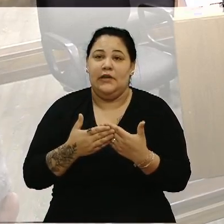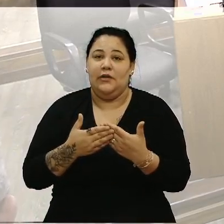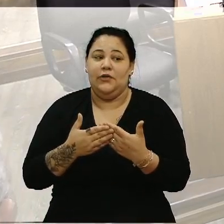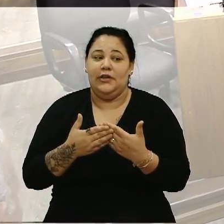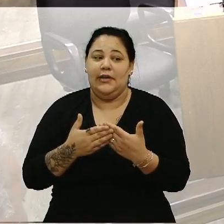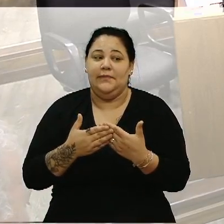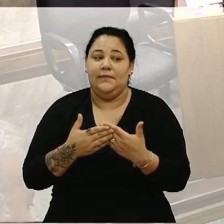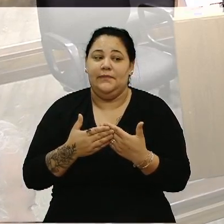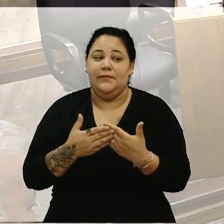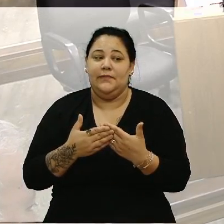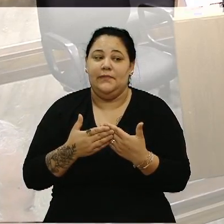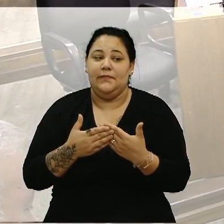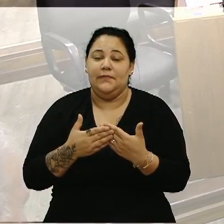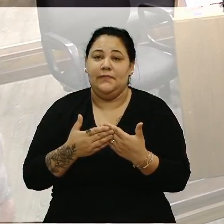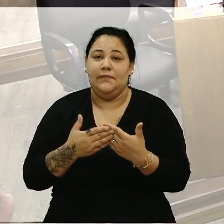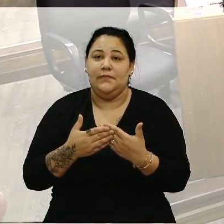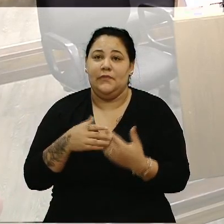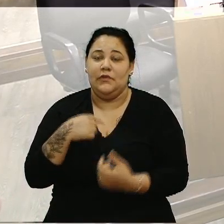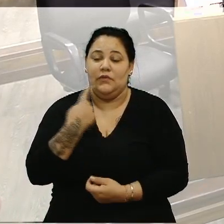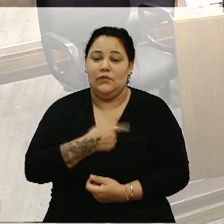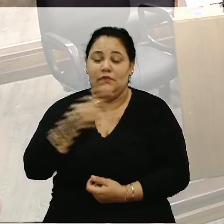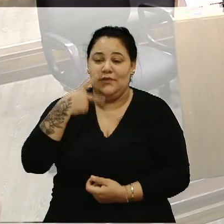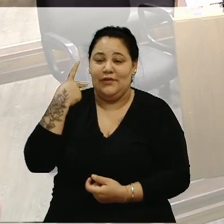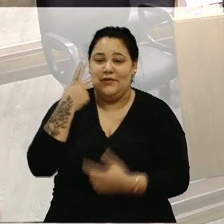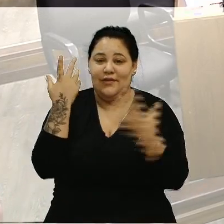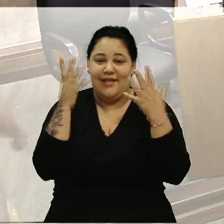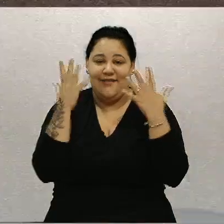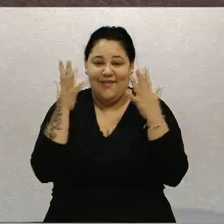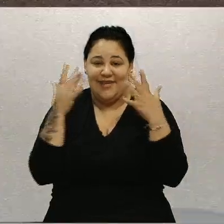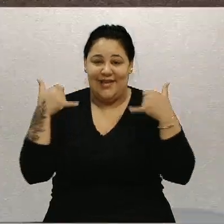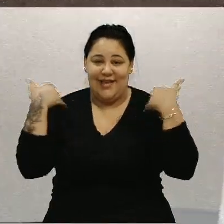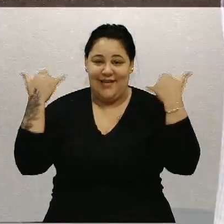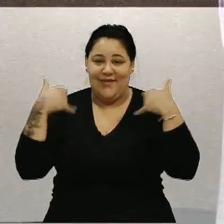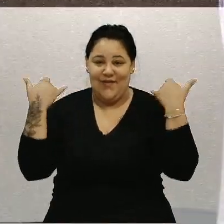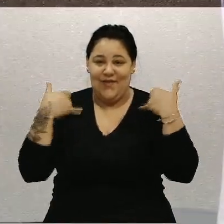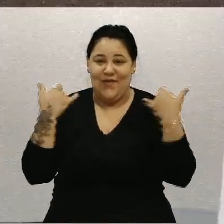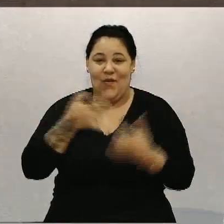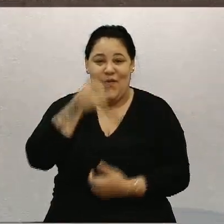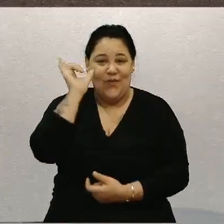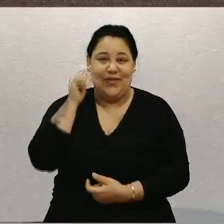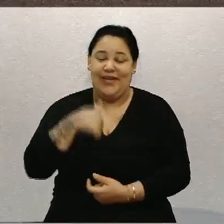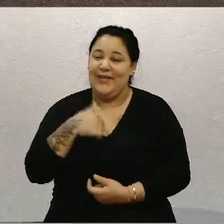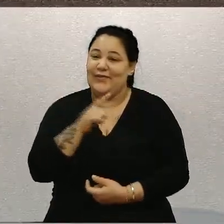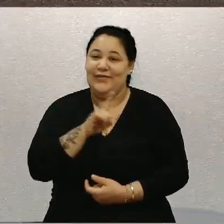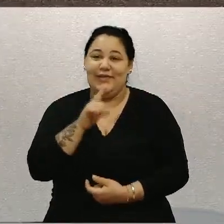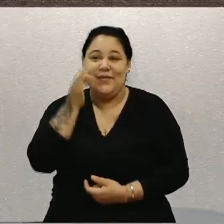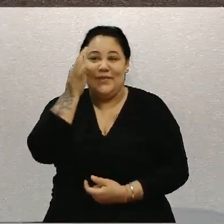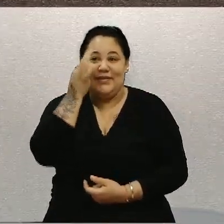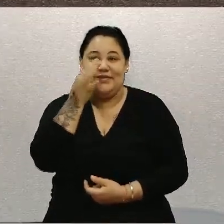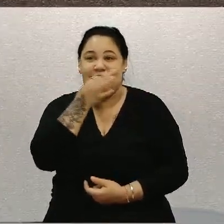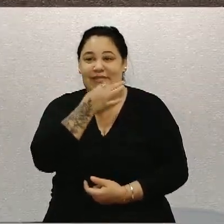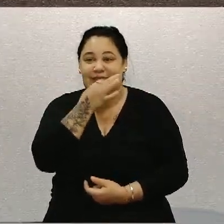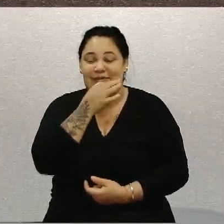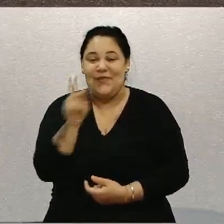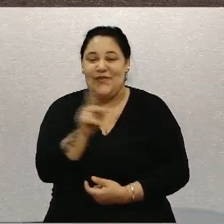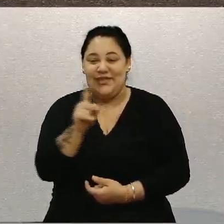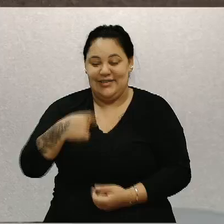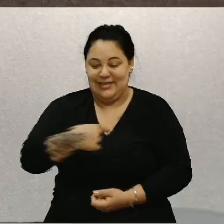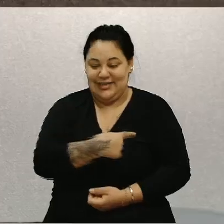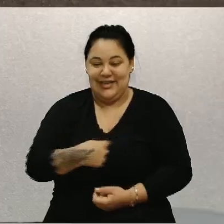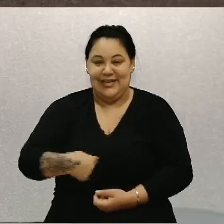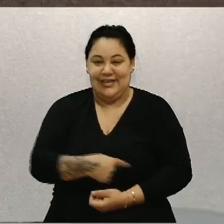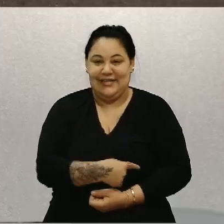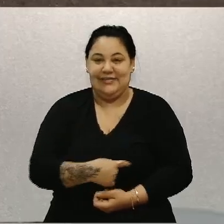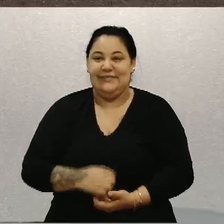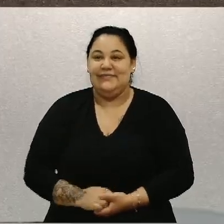o professor Zanquim, nosso vereador, que estava aniversário ontem. Eu não estava em Caxias, mas muitas felicidades, professor.